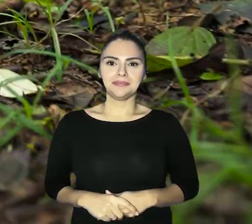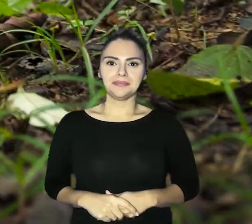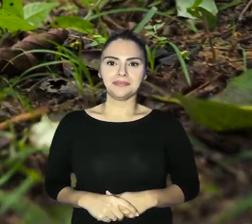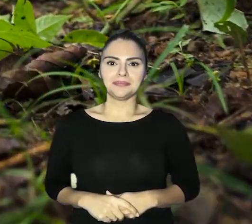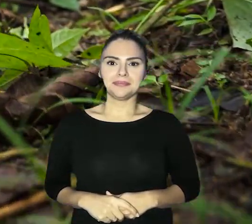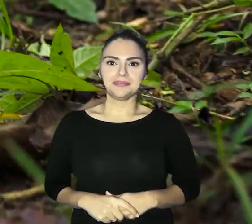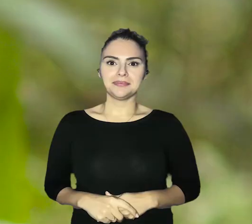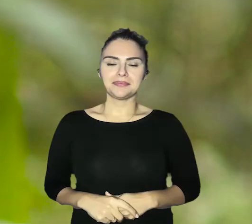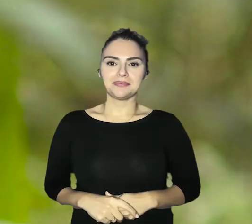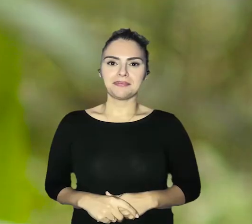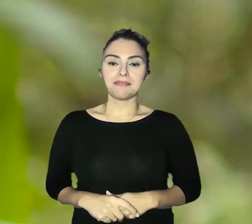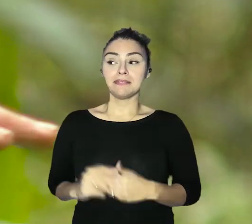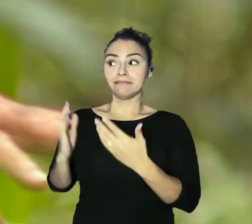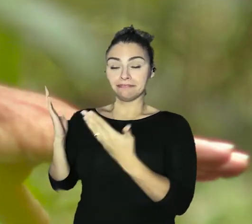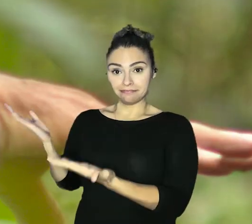Essa aqui